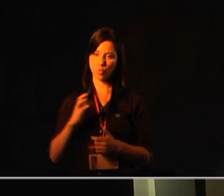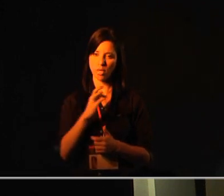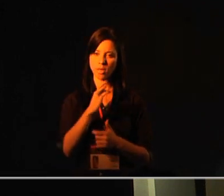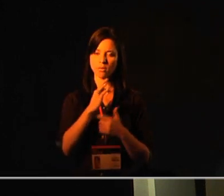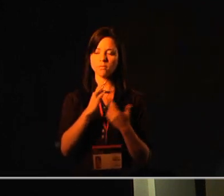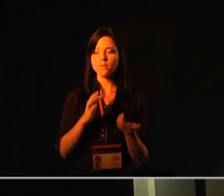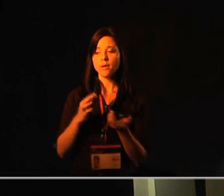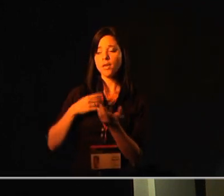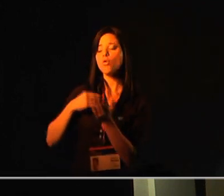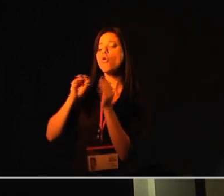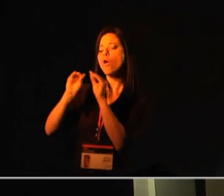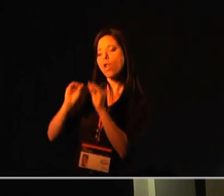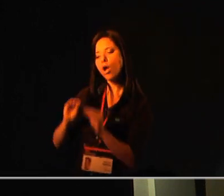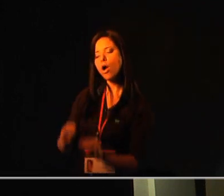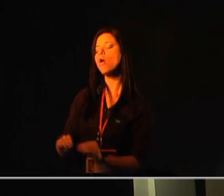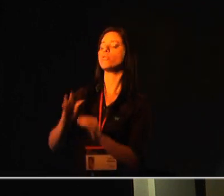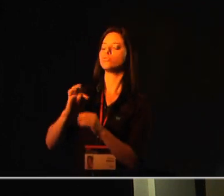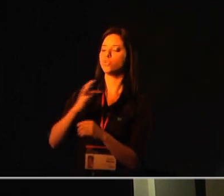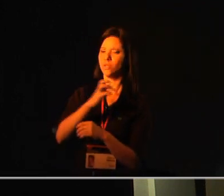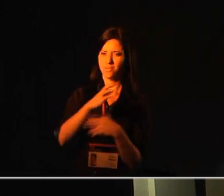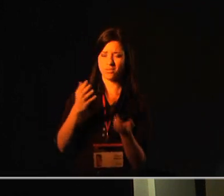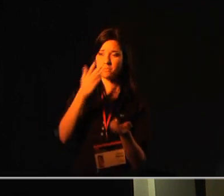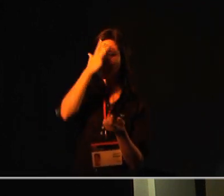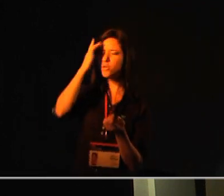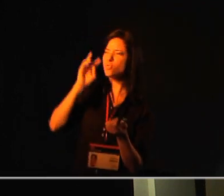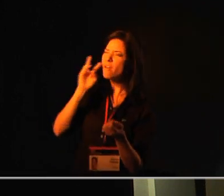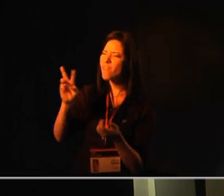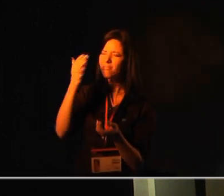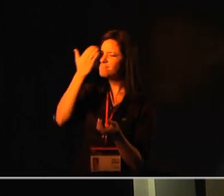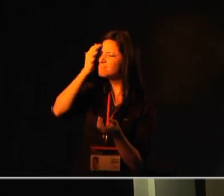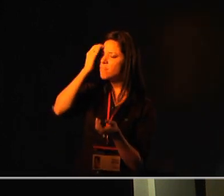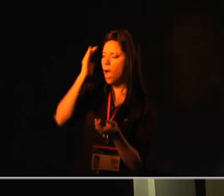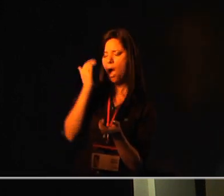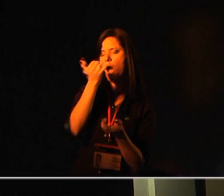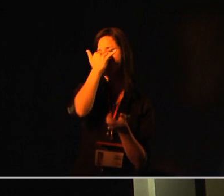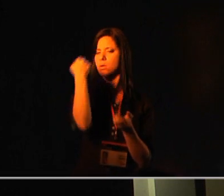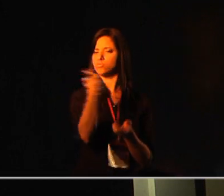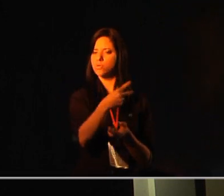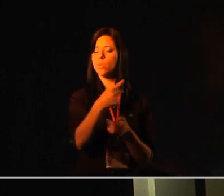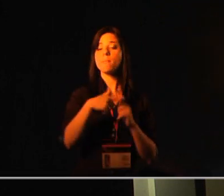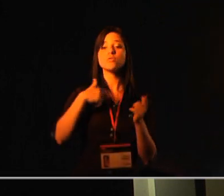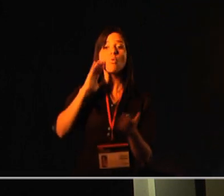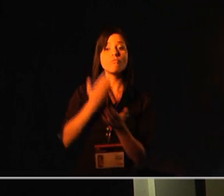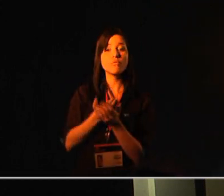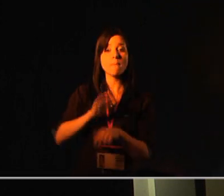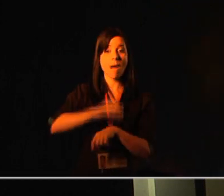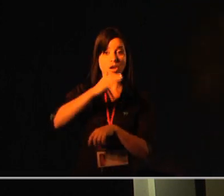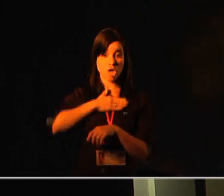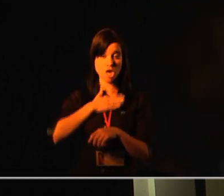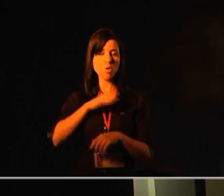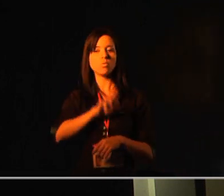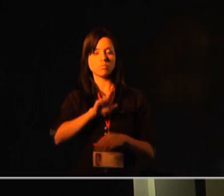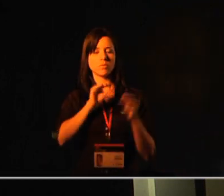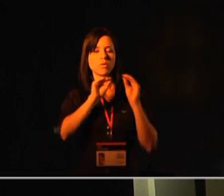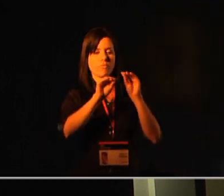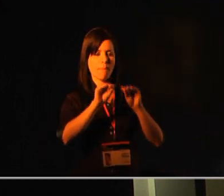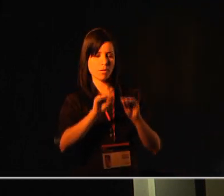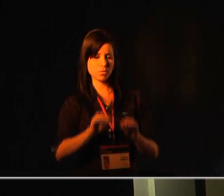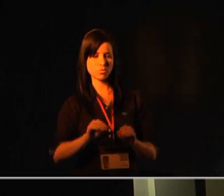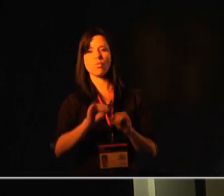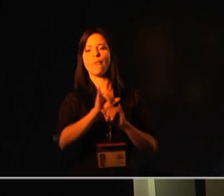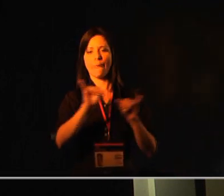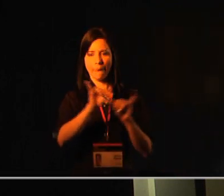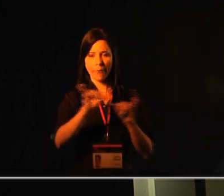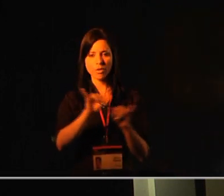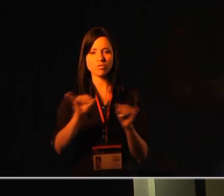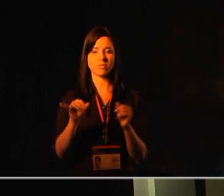eu vai entender, eu boto no Twitter. Azar de quem não vai entender. Porque eu confio mais em armazenar a ideia lá do que ficar botando em bloquinho no